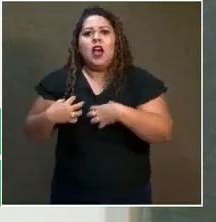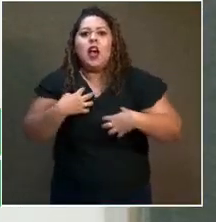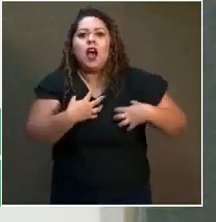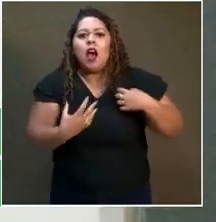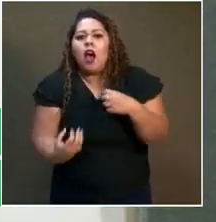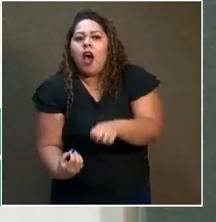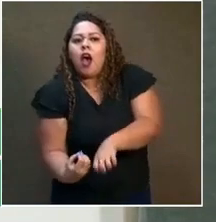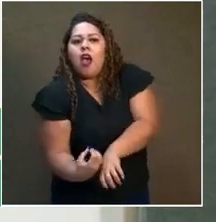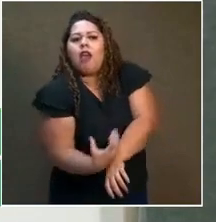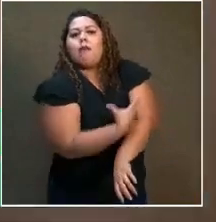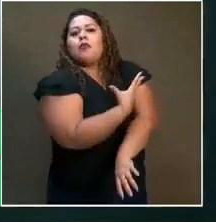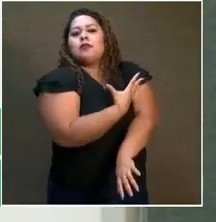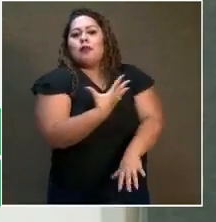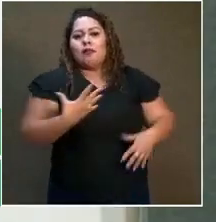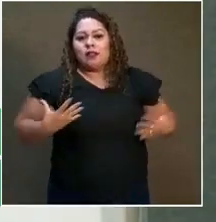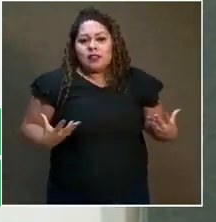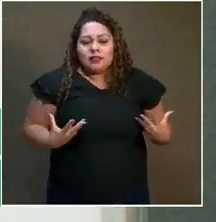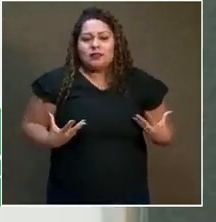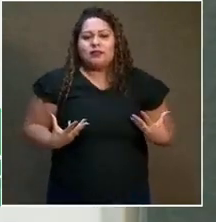violenta emoção?